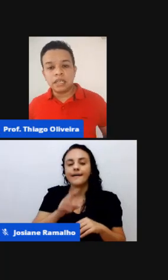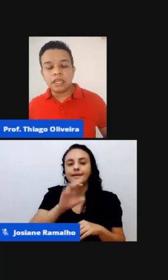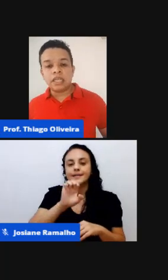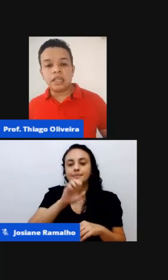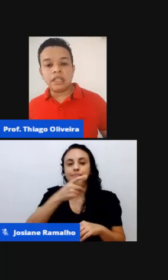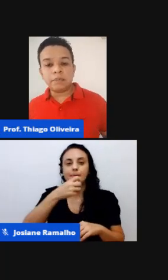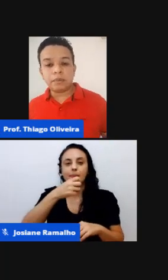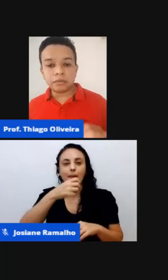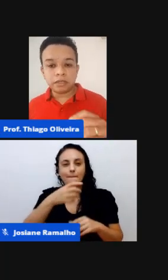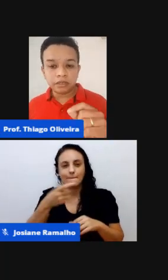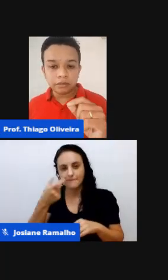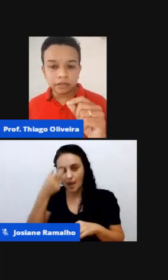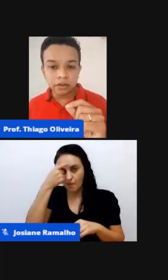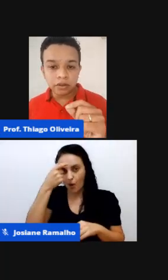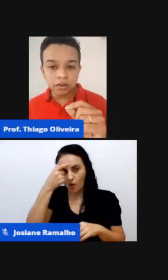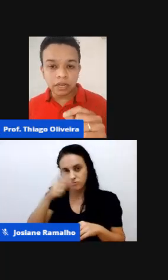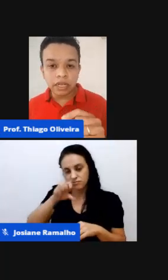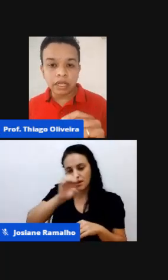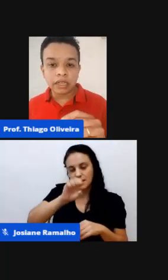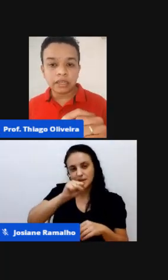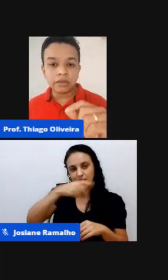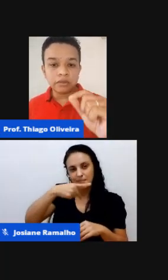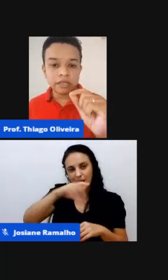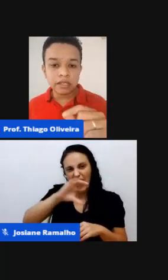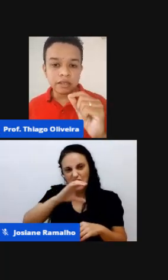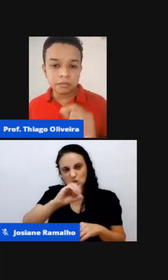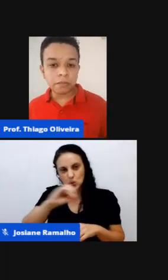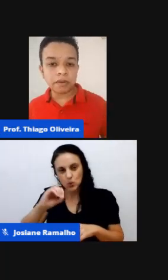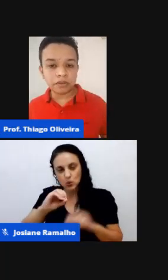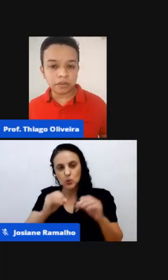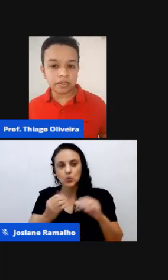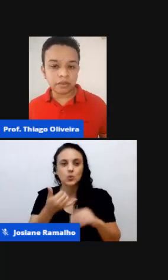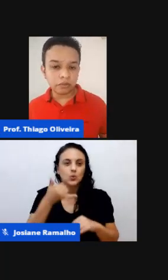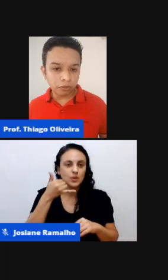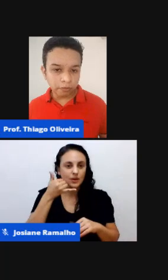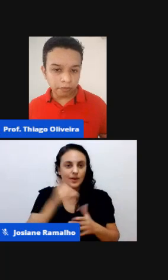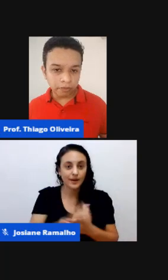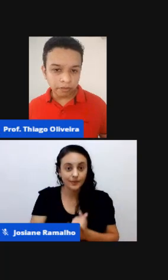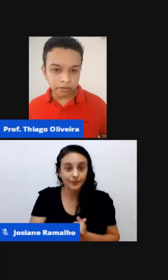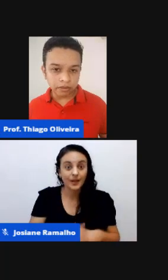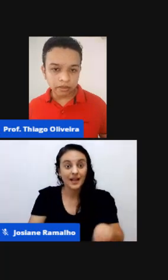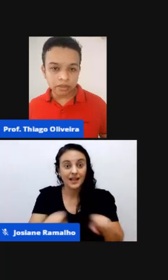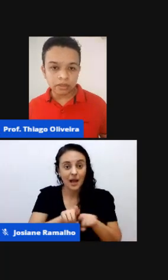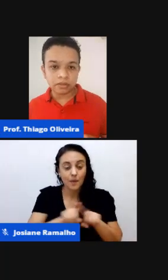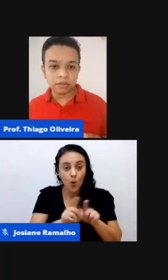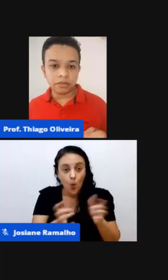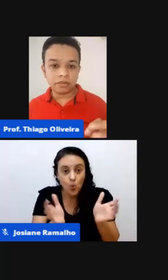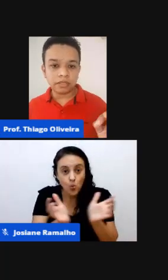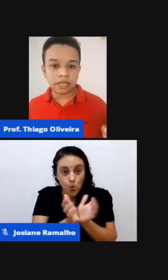Telegram, ele possibilita você colocar até 200 mil pessoas em um grupo.